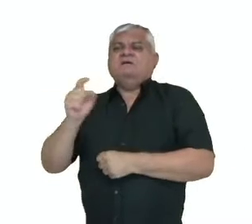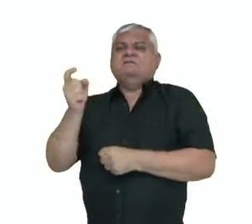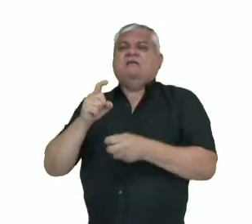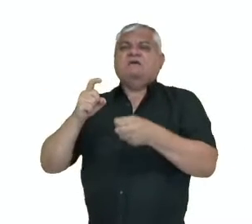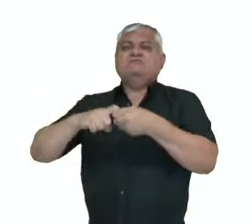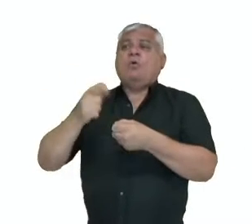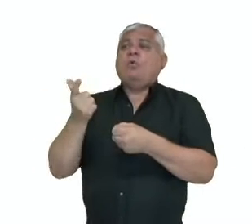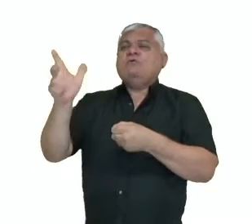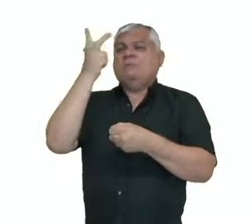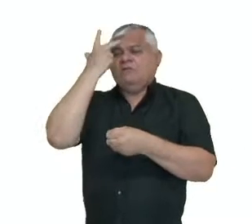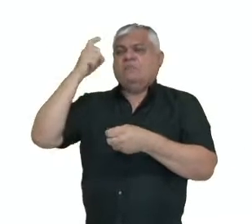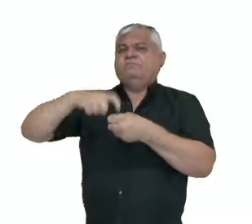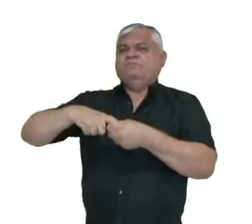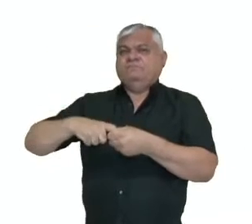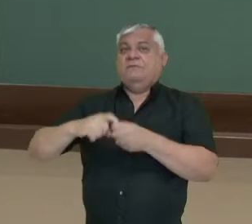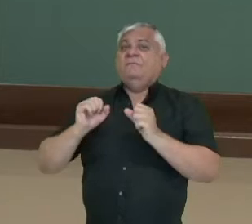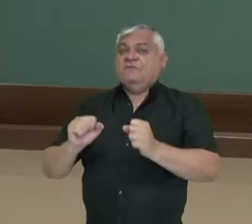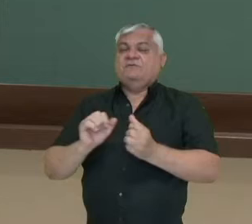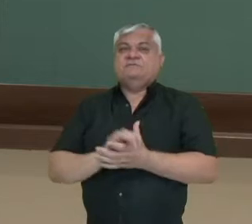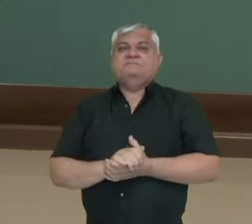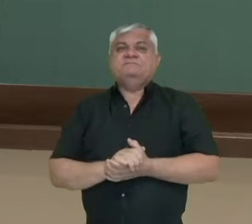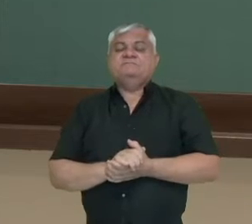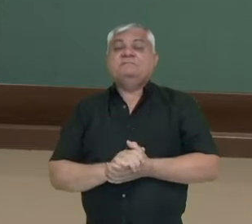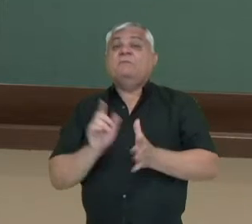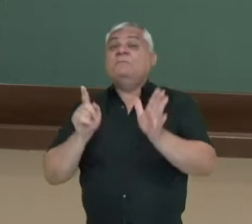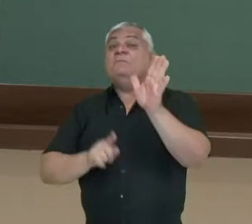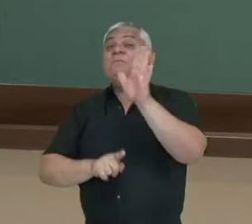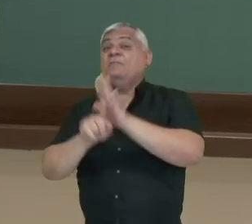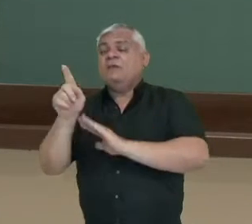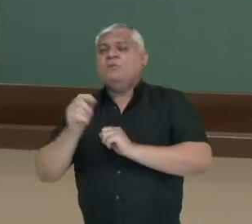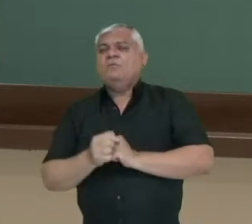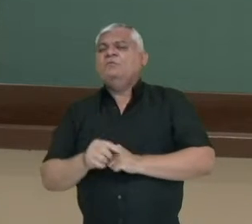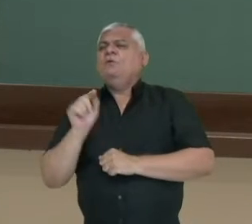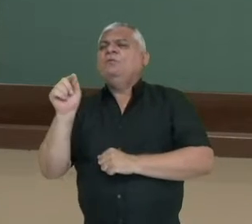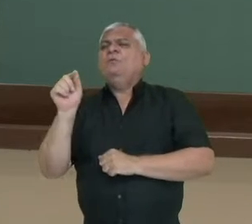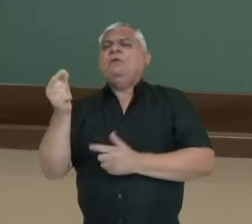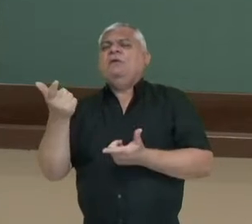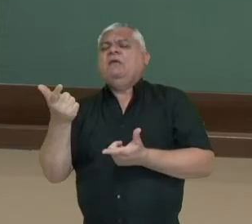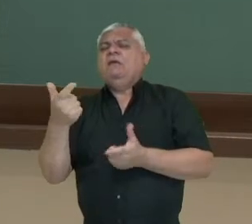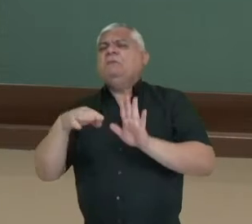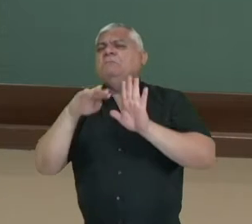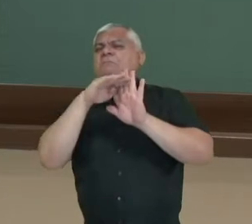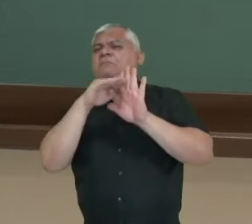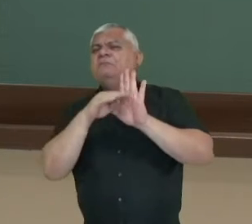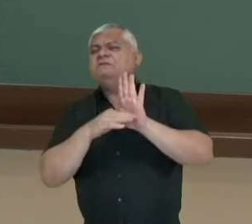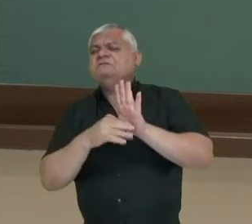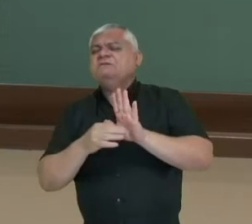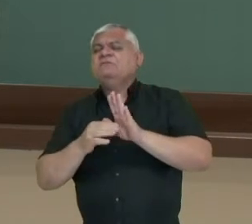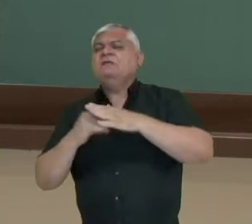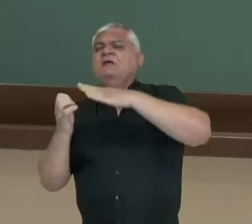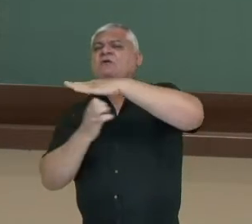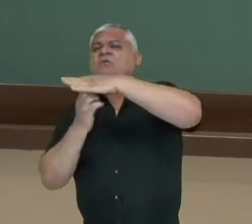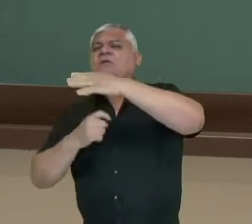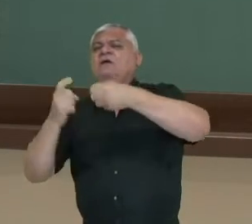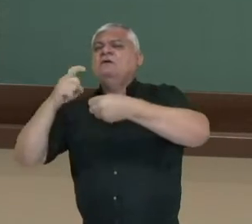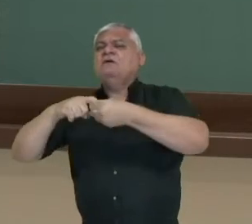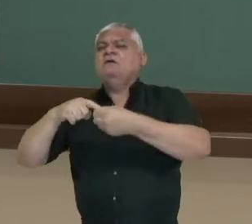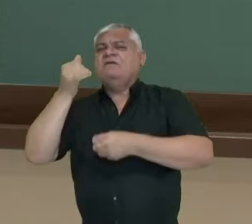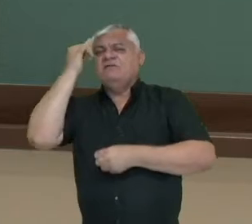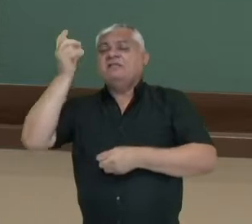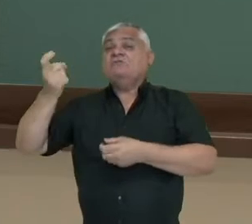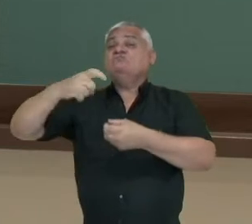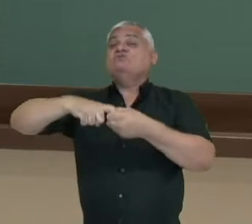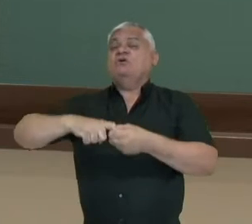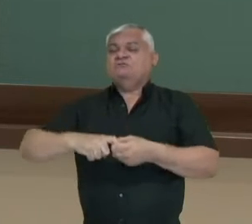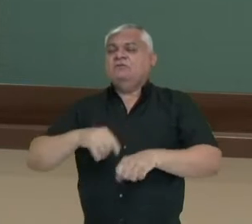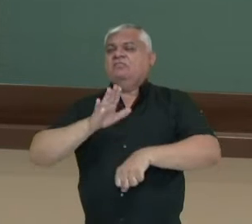sócio. Então, qual é a razão que uma cooperativa pode recusar um novo sócio? Vou dar um